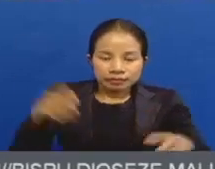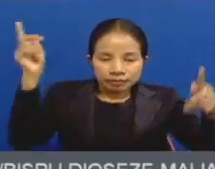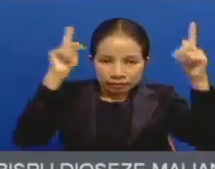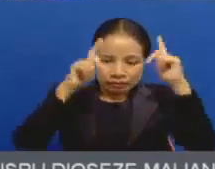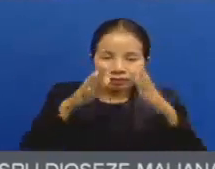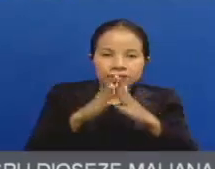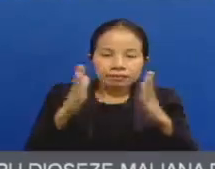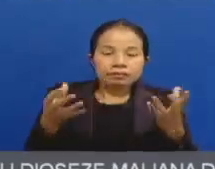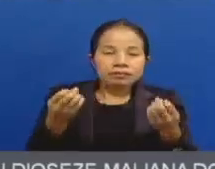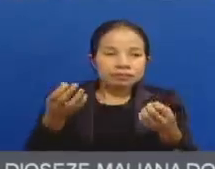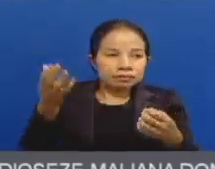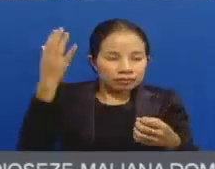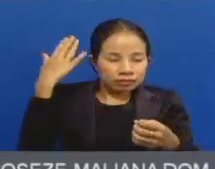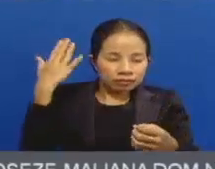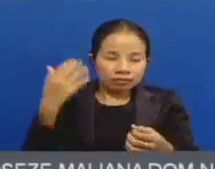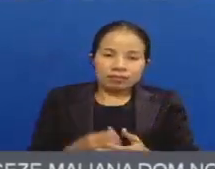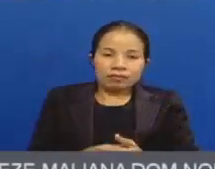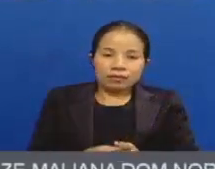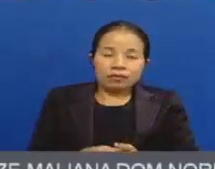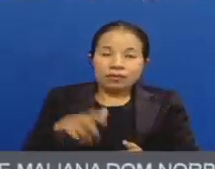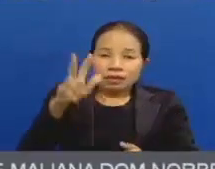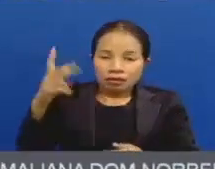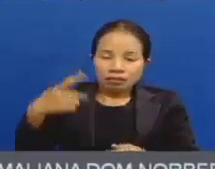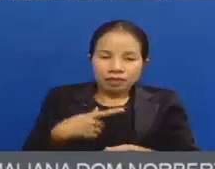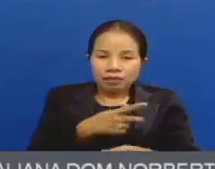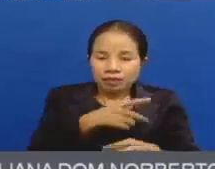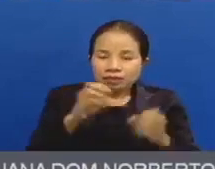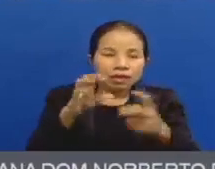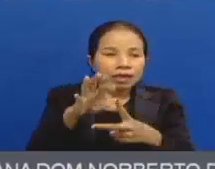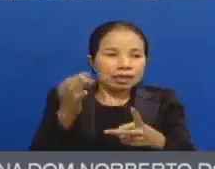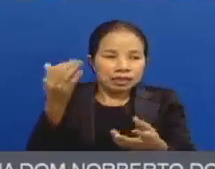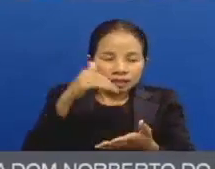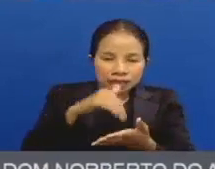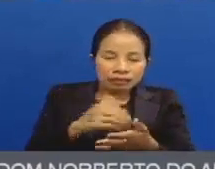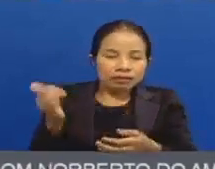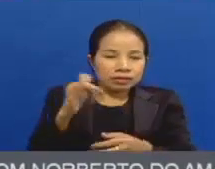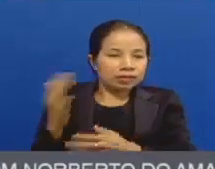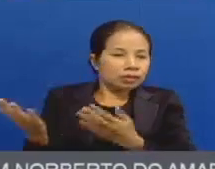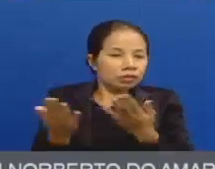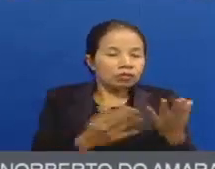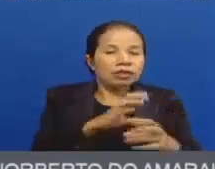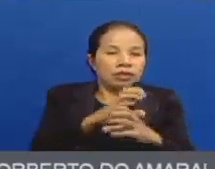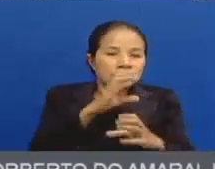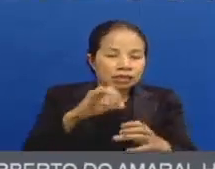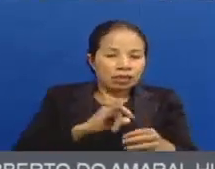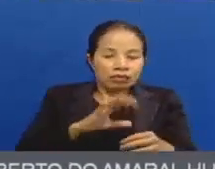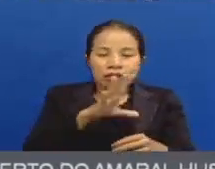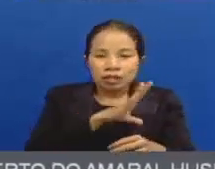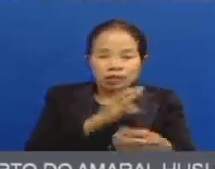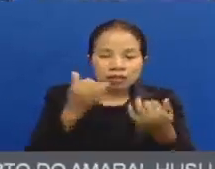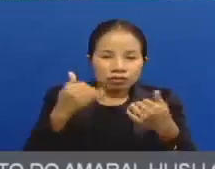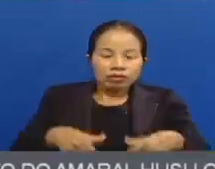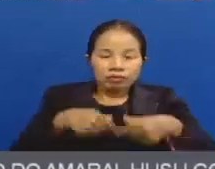e rebalo que o Ulo, terceira legislatura, nem lá reeleito, se a Lori Careta, eu espero que ataque agora, se a Fofila fale,